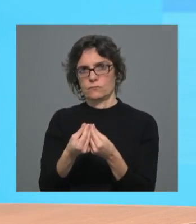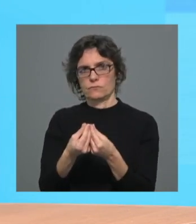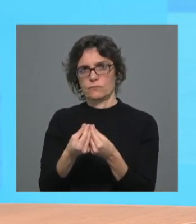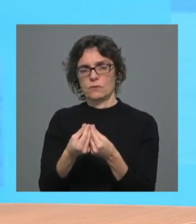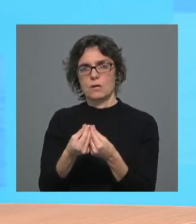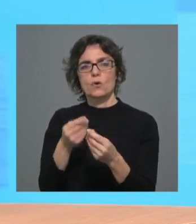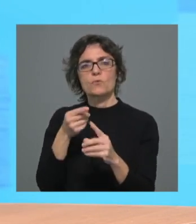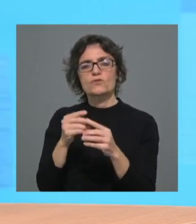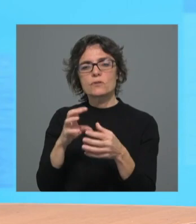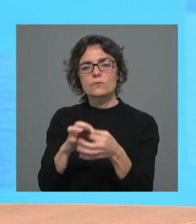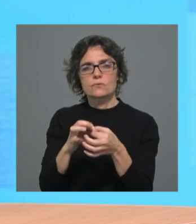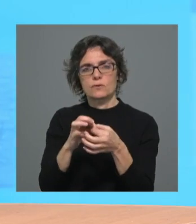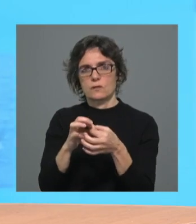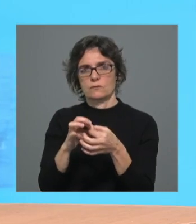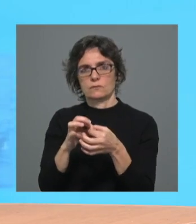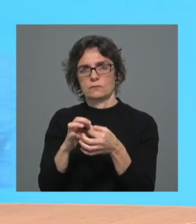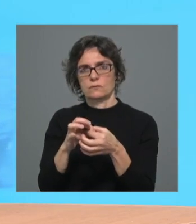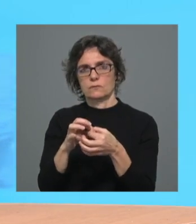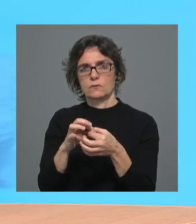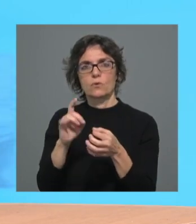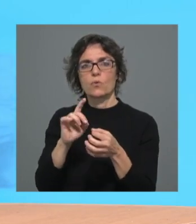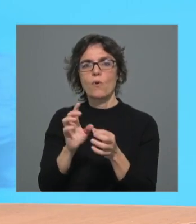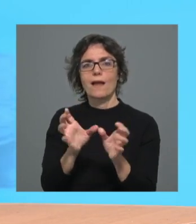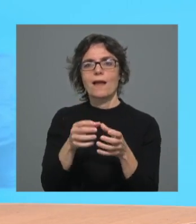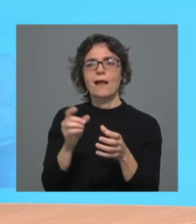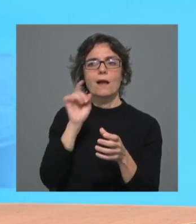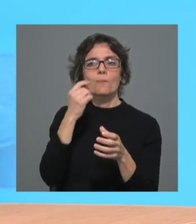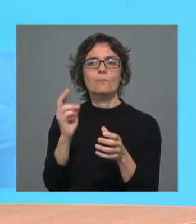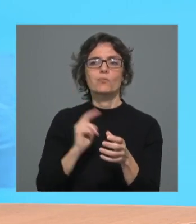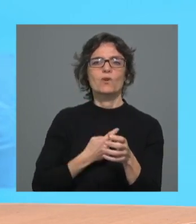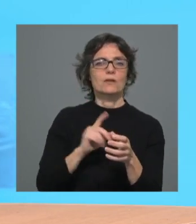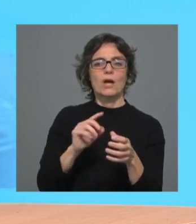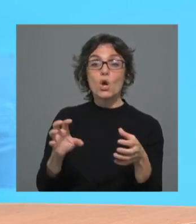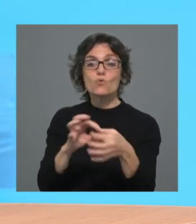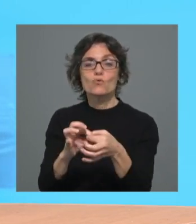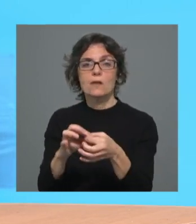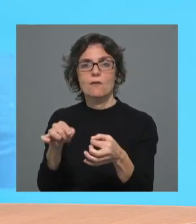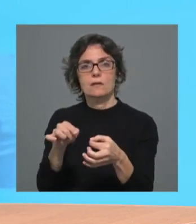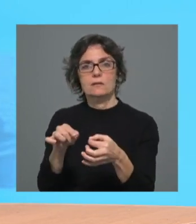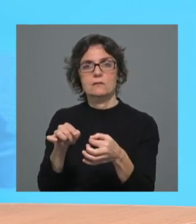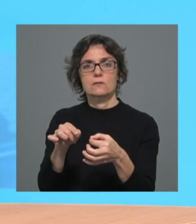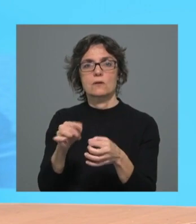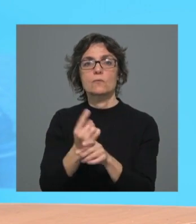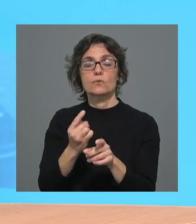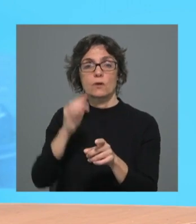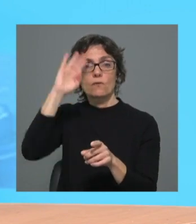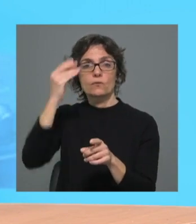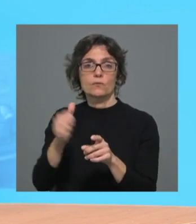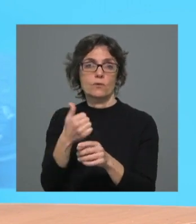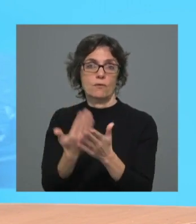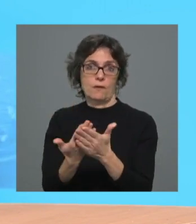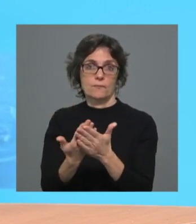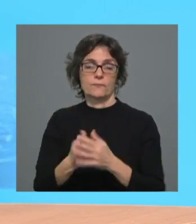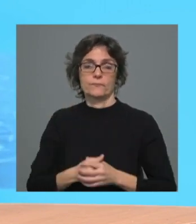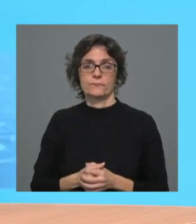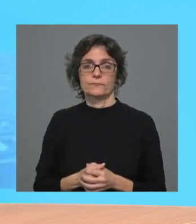unir todos os cristãos do continente, até para uma afirmação maior das suas possibilidades de futuro, que é uma coisa que neste momento não